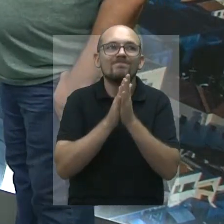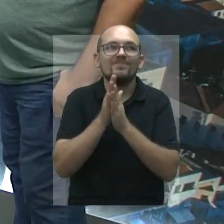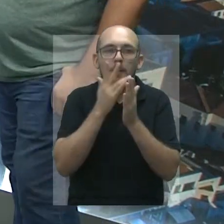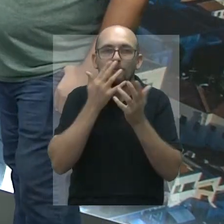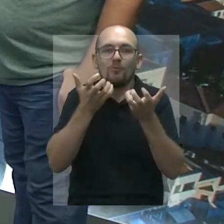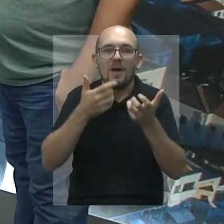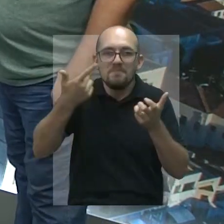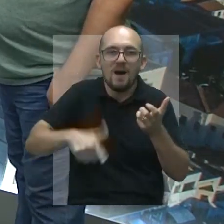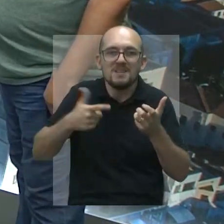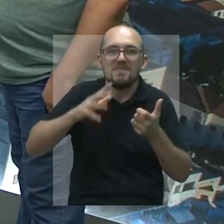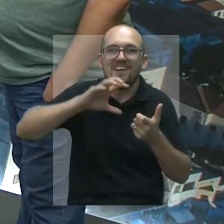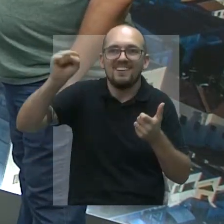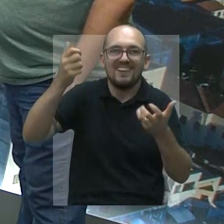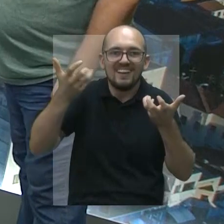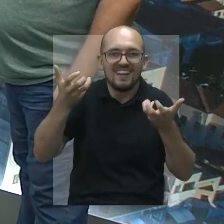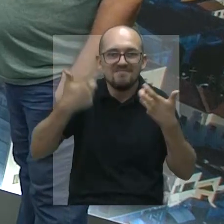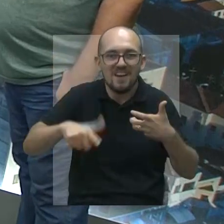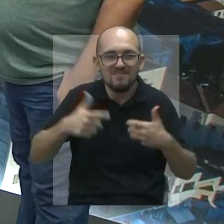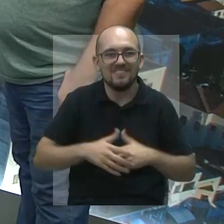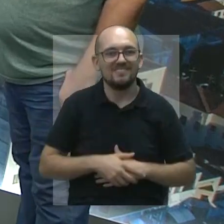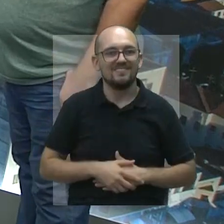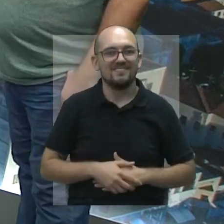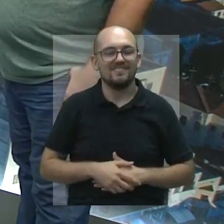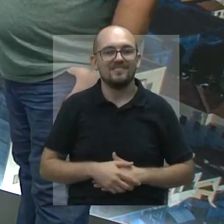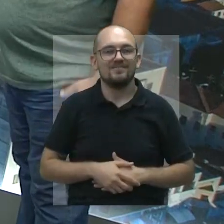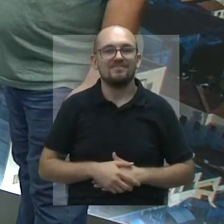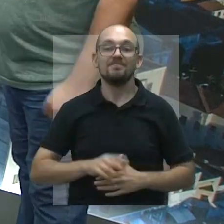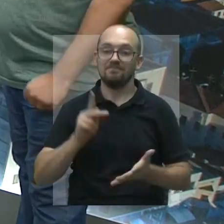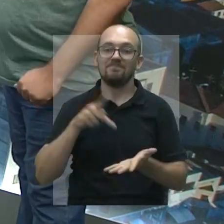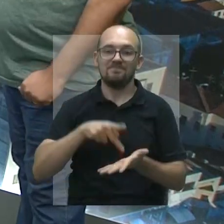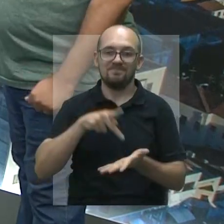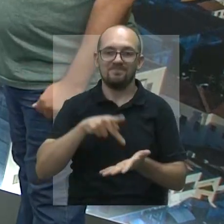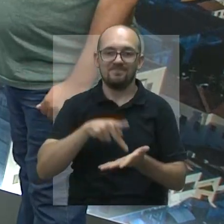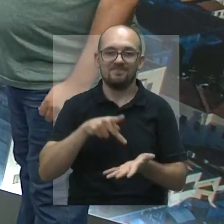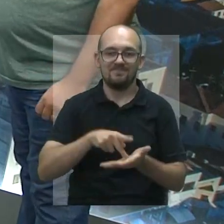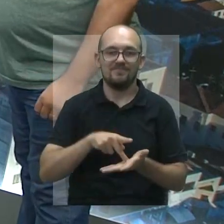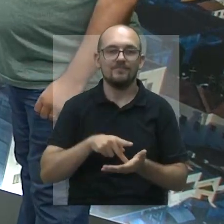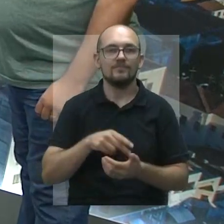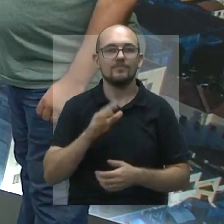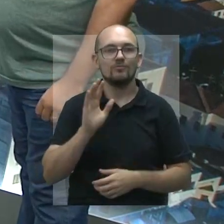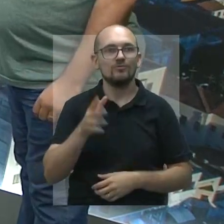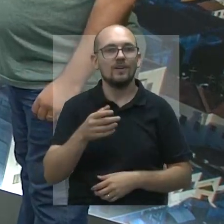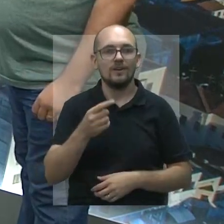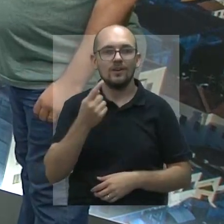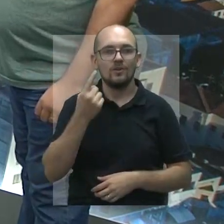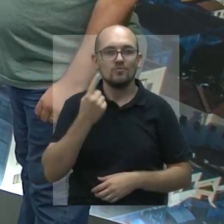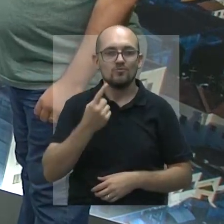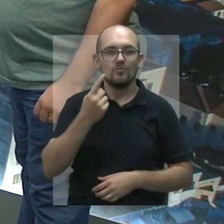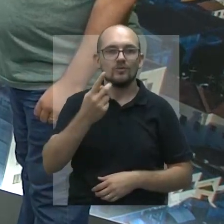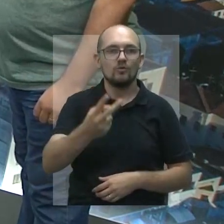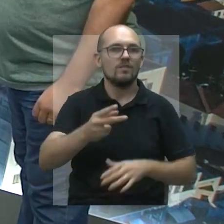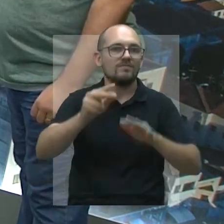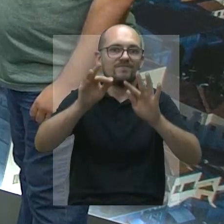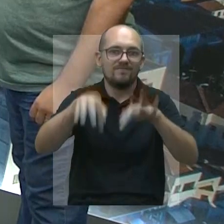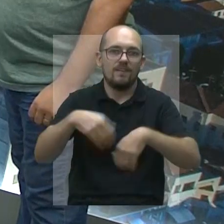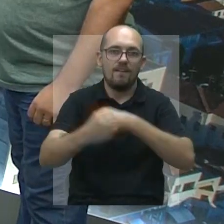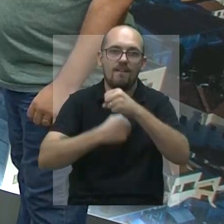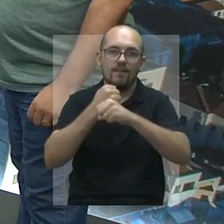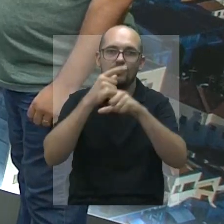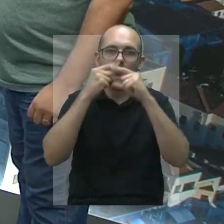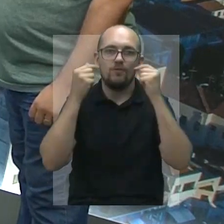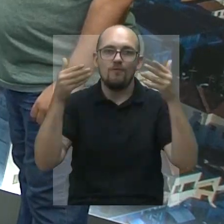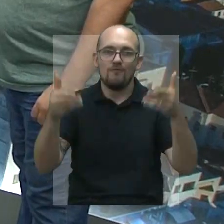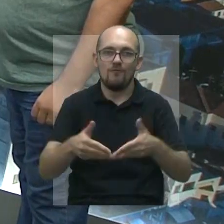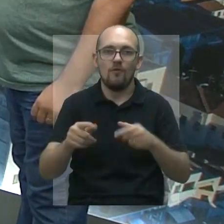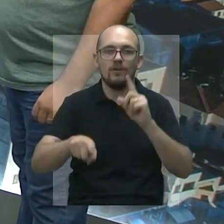quero mais para o ano que vem, não é? É verdade. Bom, a gente está há 2 programas de encerrar o ano, né? O Jaú em Foco, depois